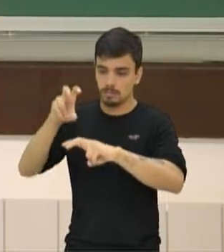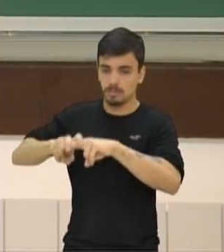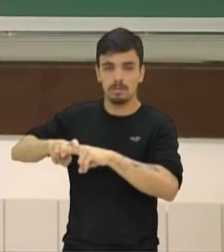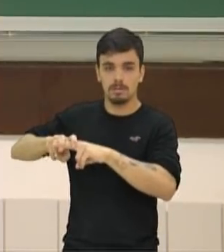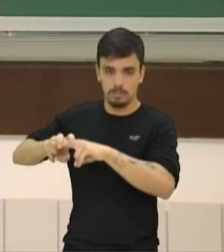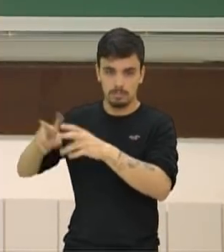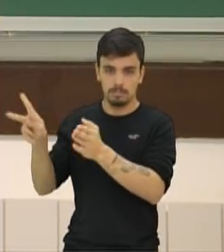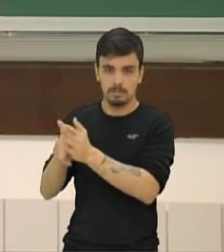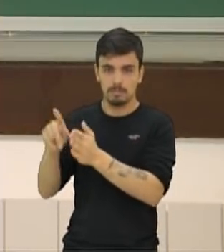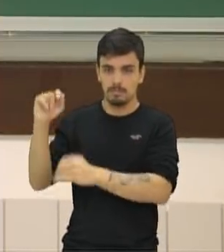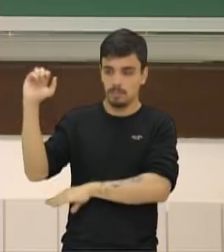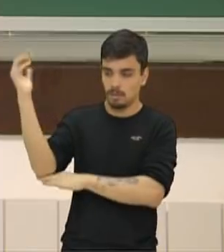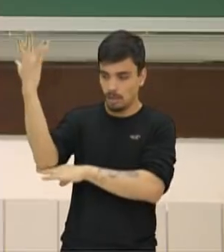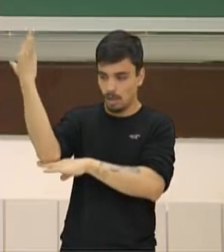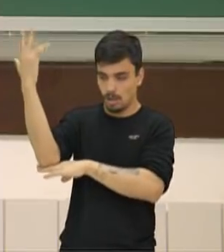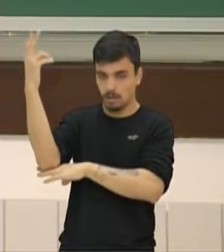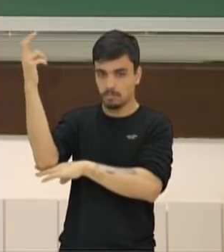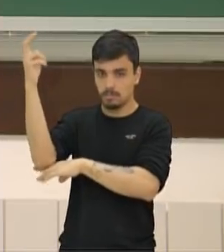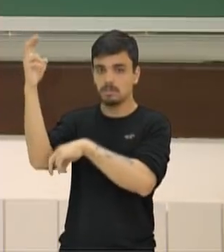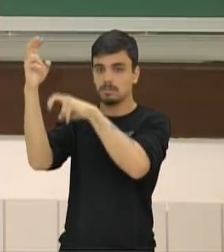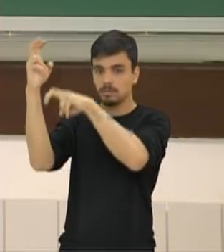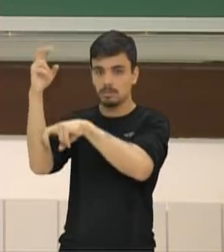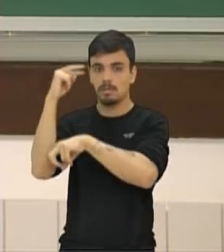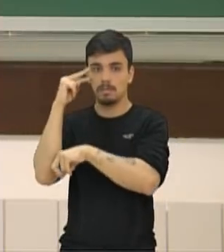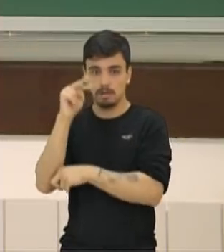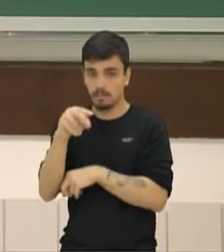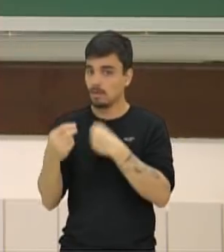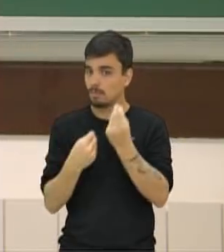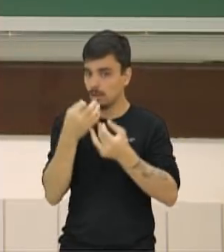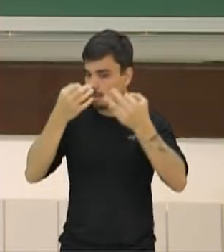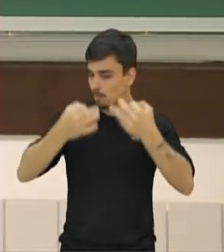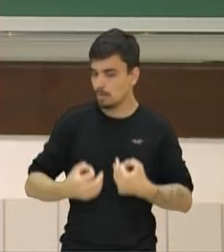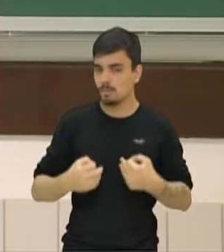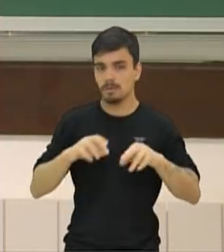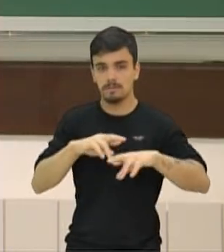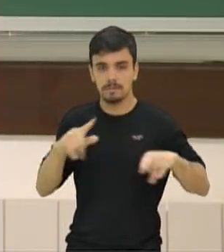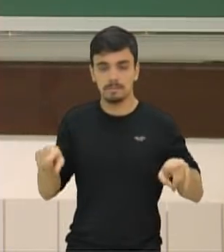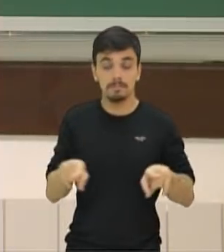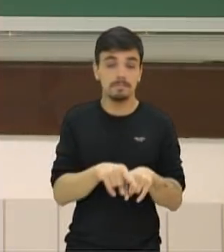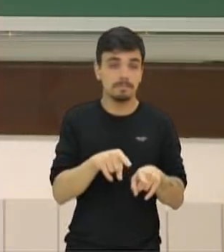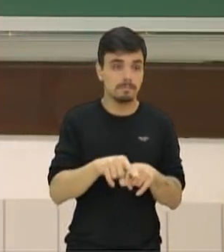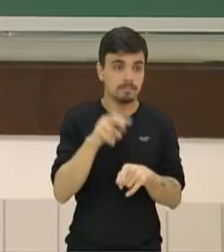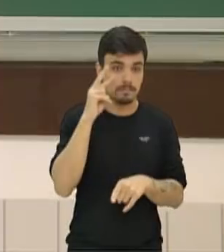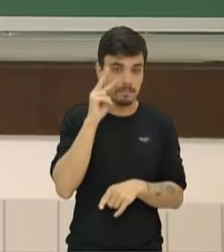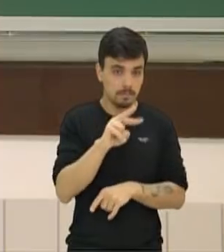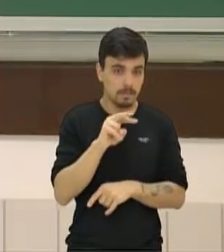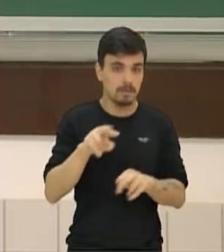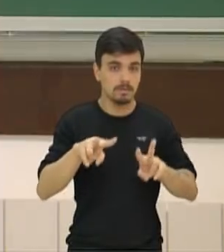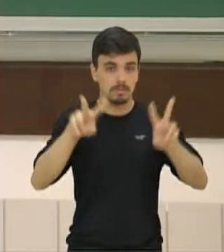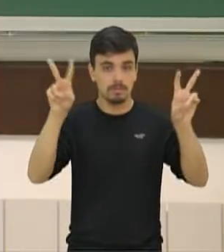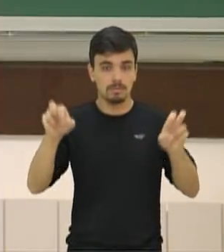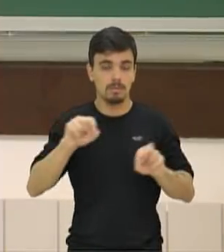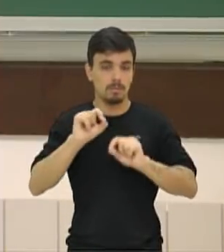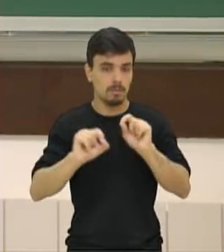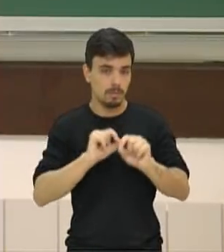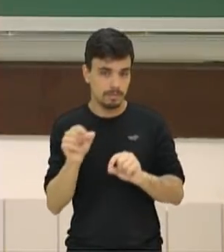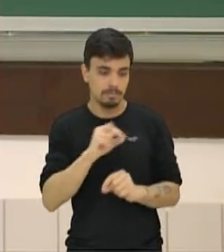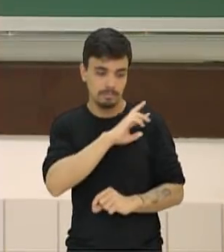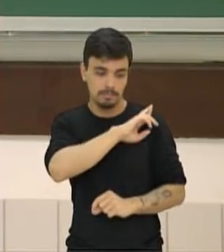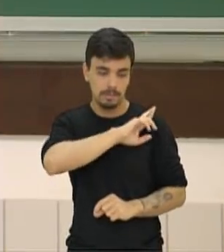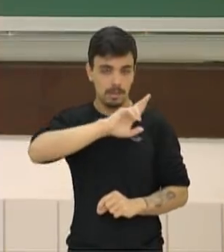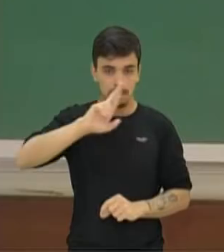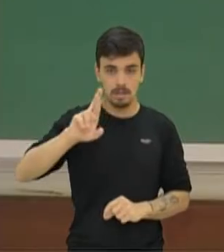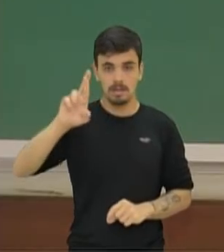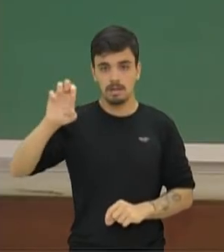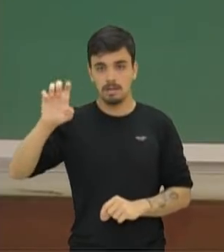Para assistir. Então, também o comportamento diferente, né? E questões religiosas, sim, né? O